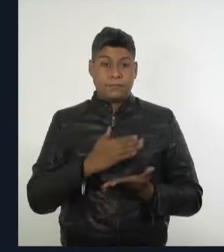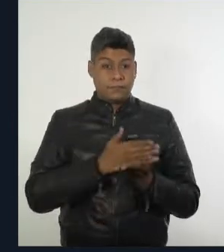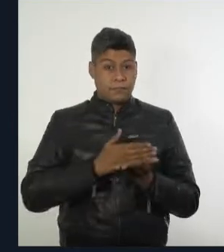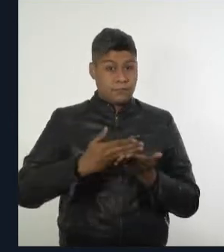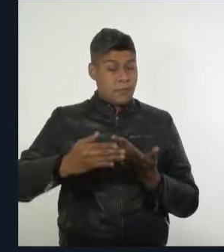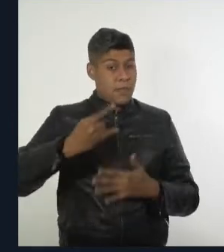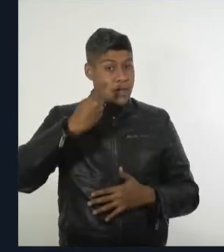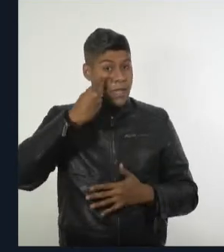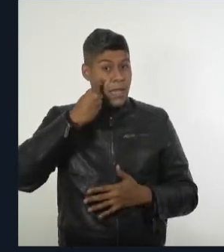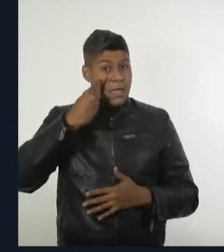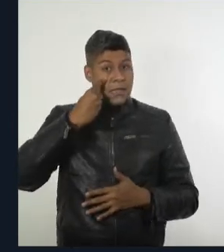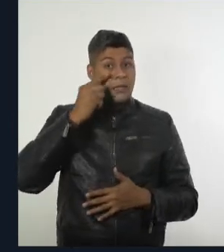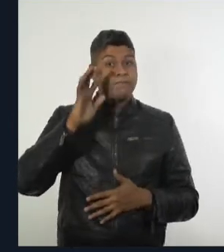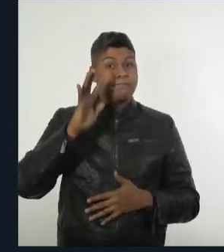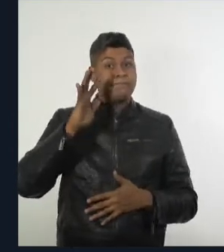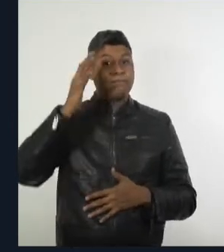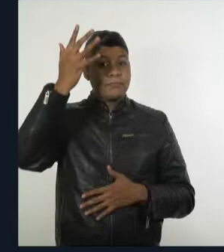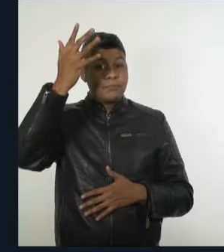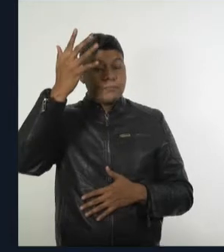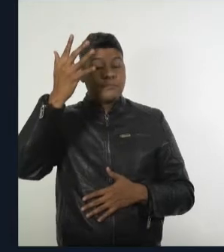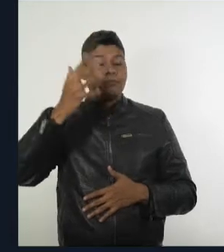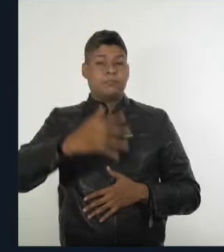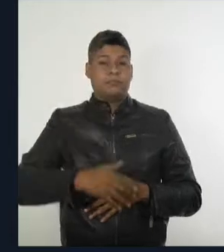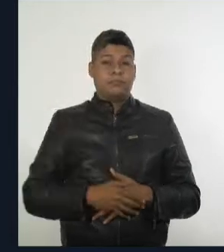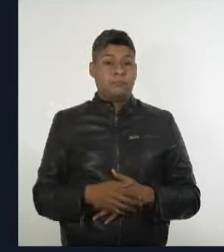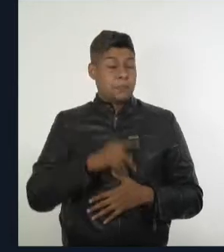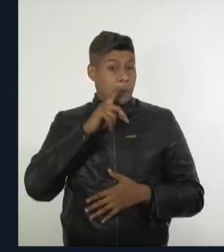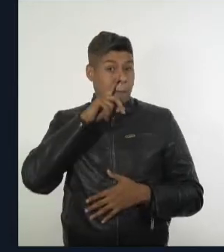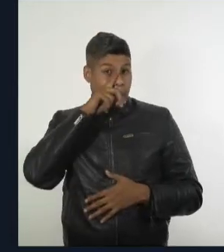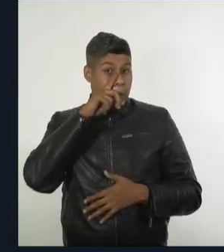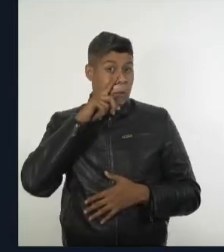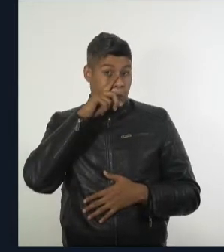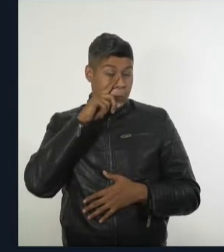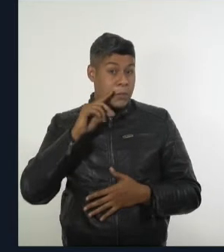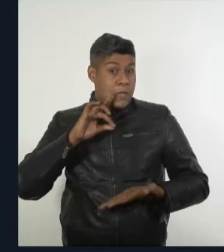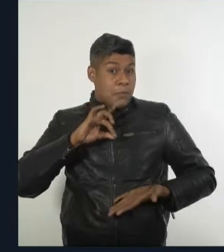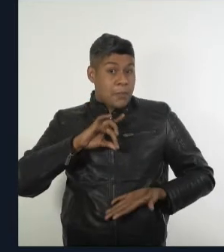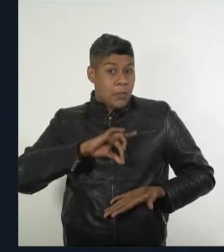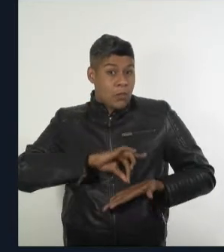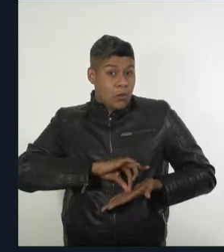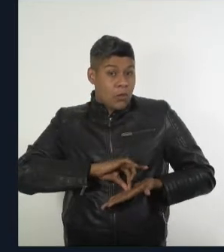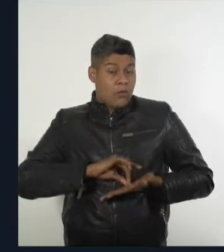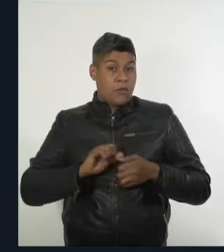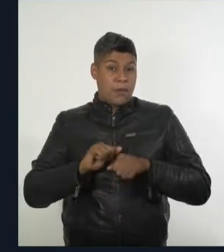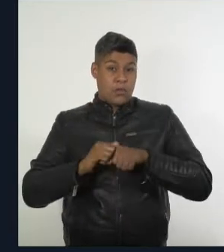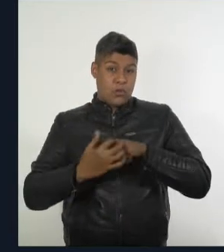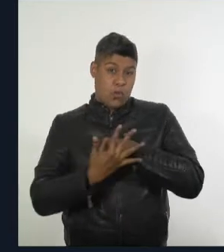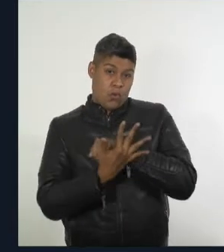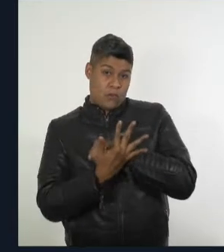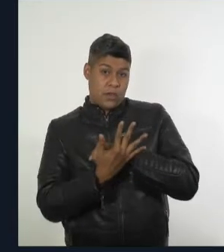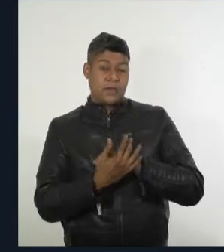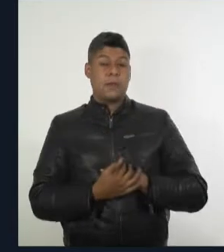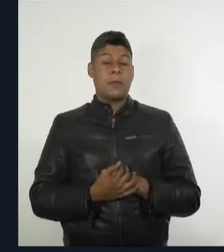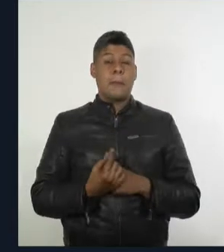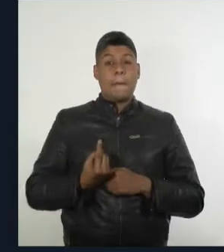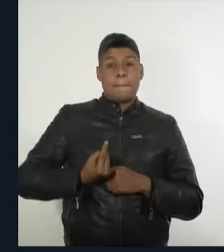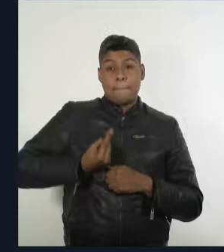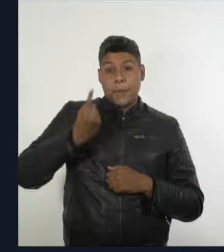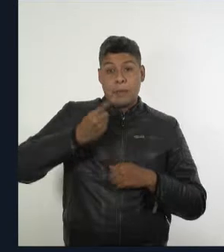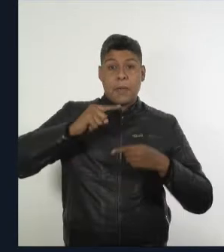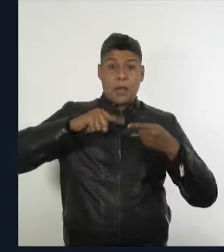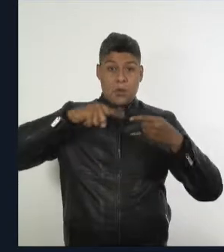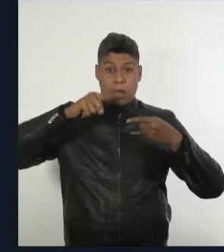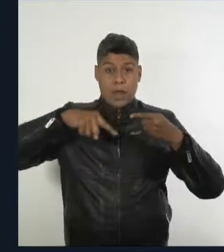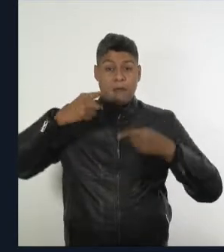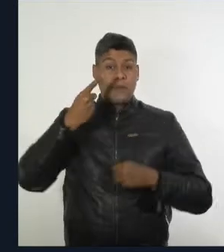Inicialmente, a análise dos casos suspeitos e confirmados da Covid-19. Este primeiro gráfico, a